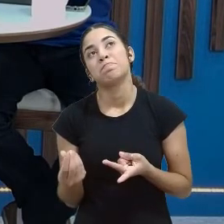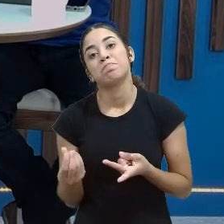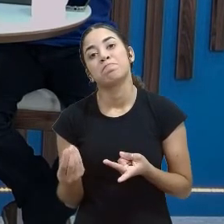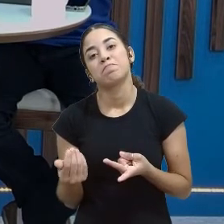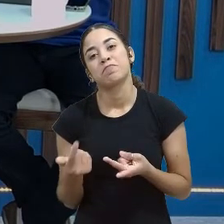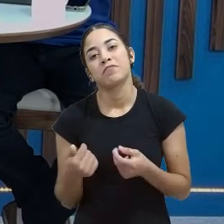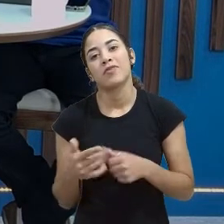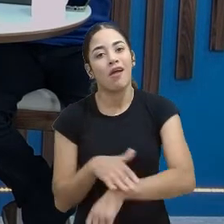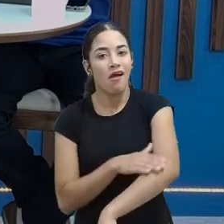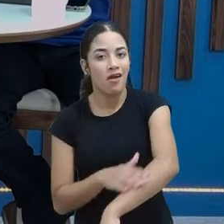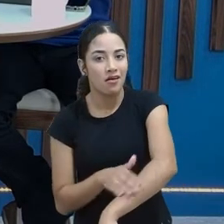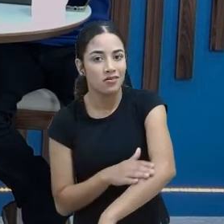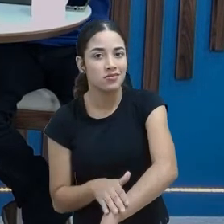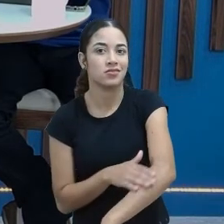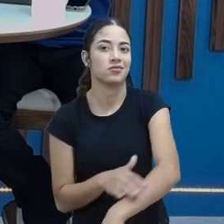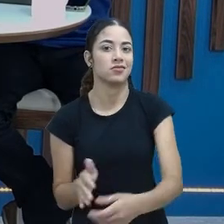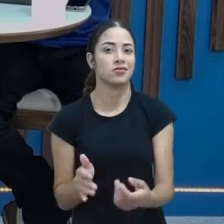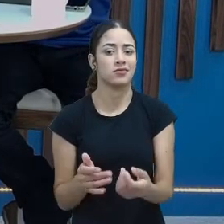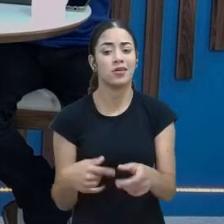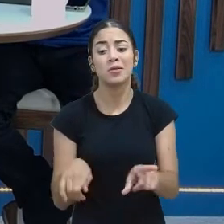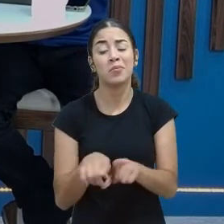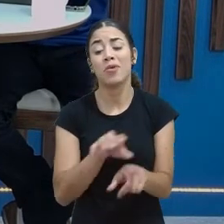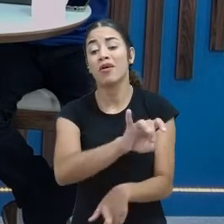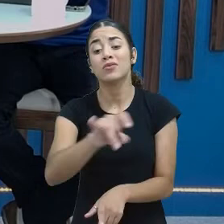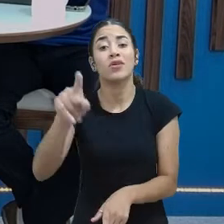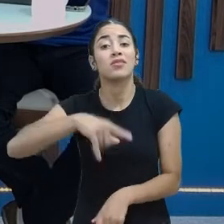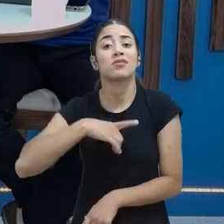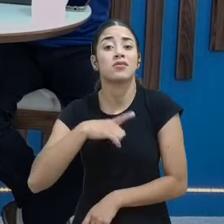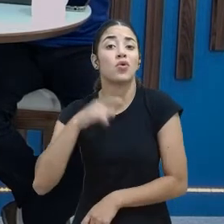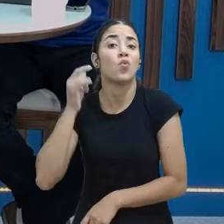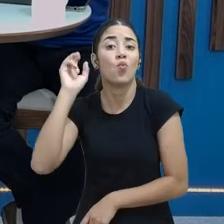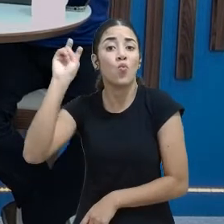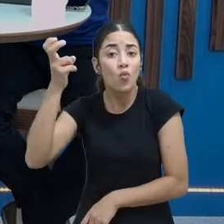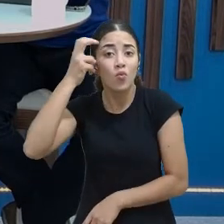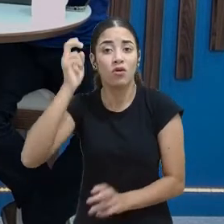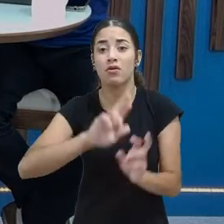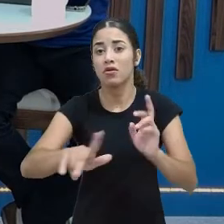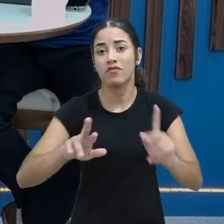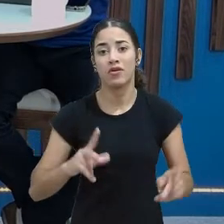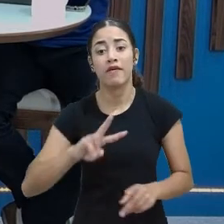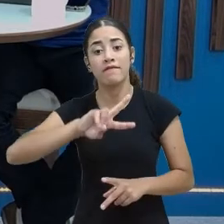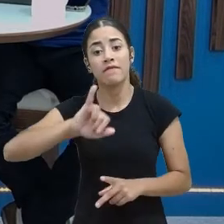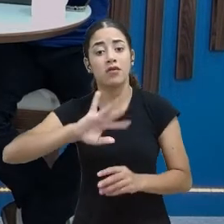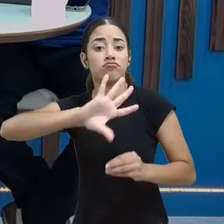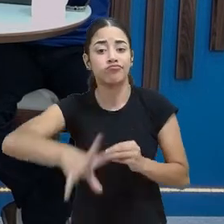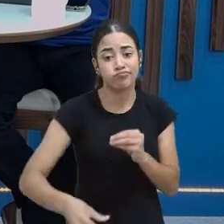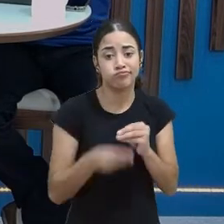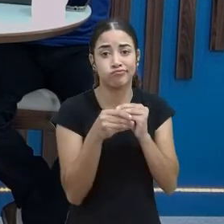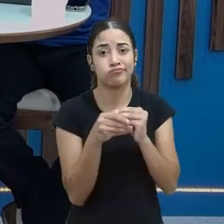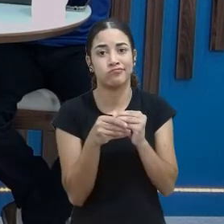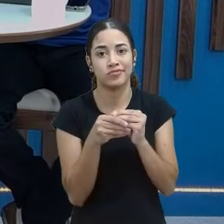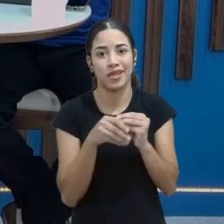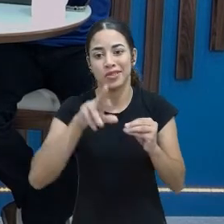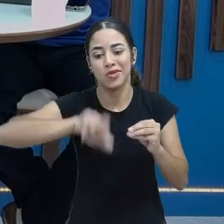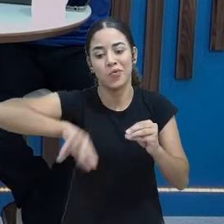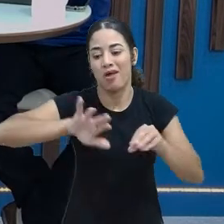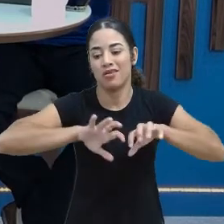de raça, e cada uma com a sua cultura diferente, que vai agregar, né, e não